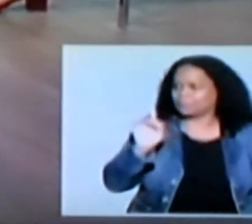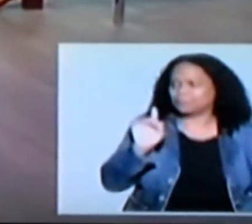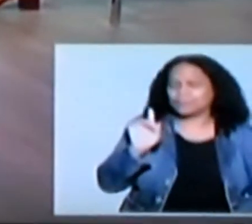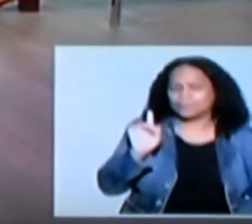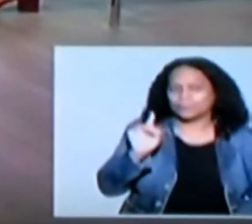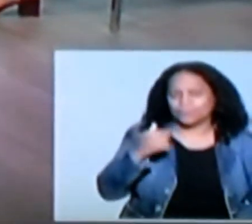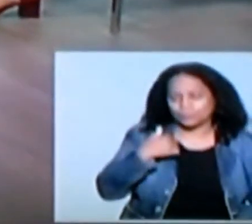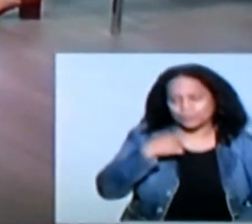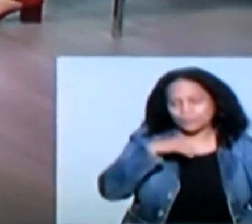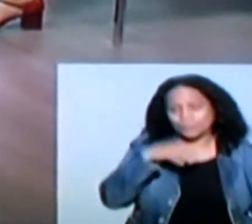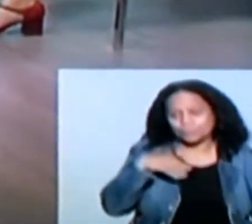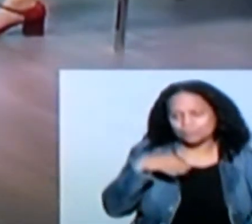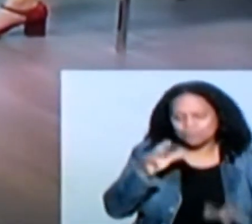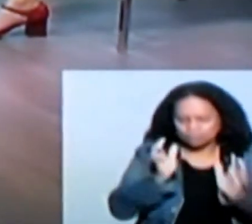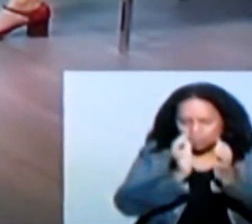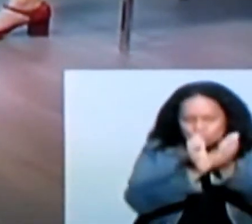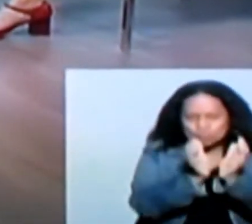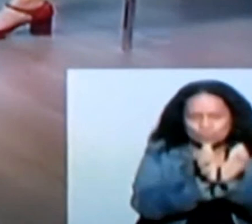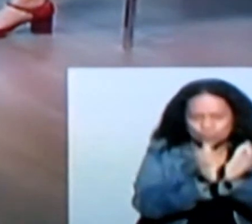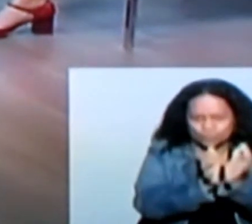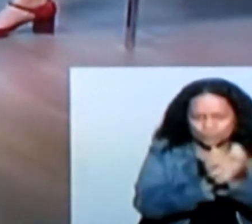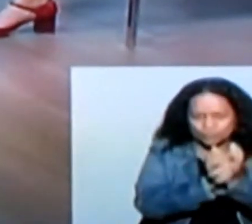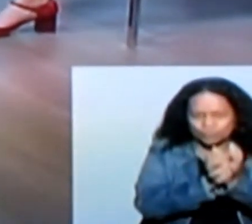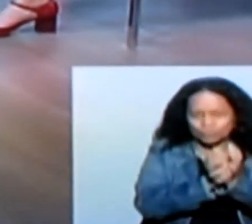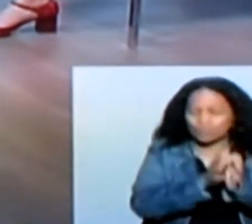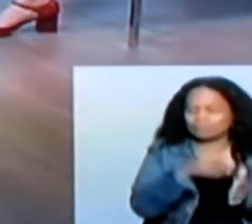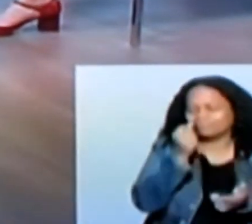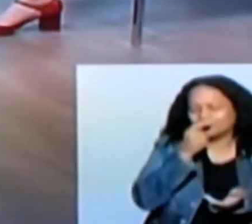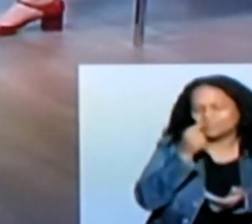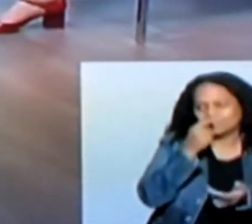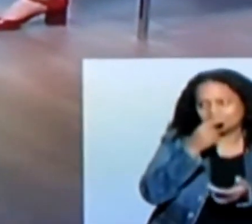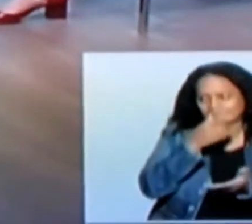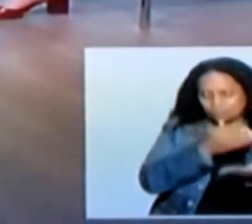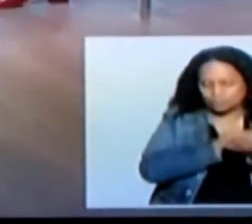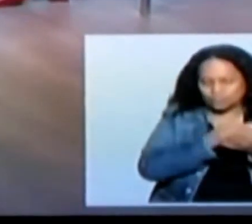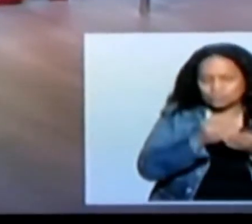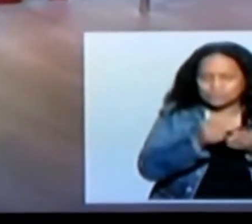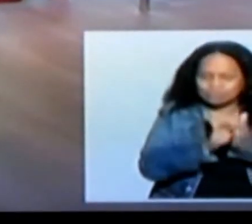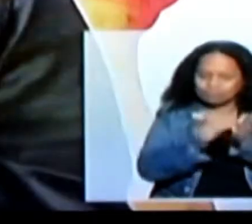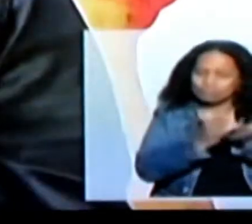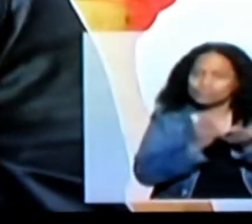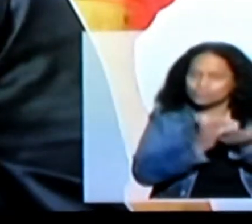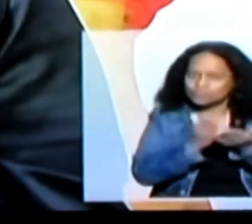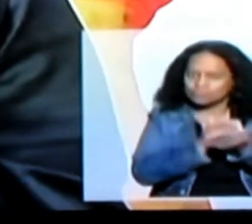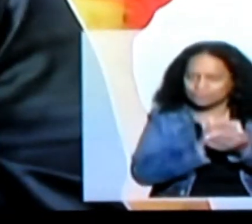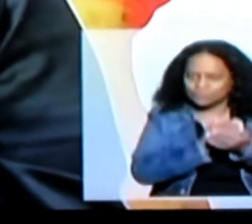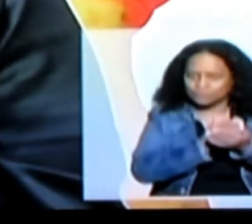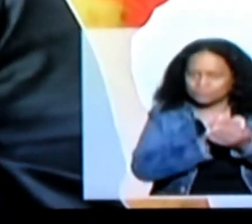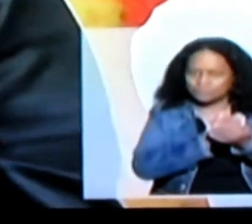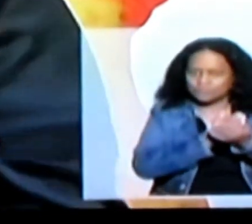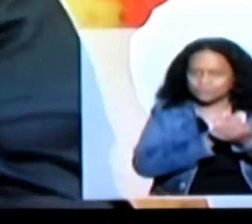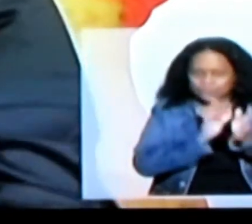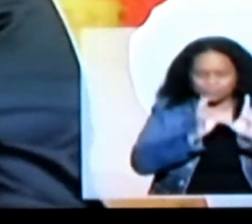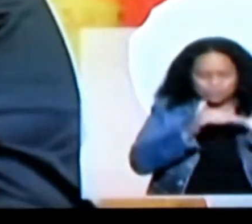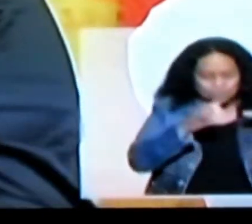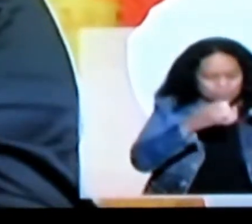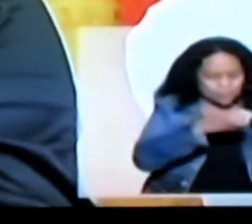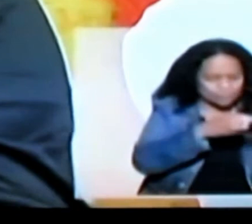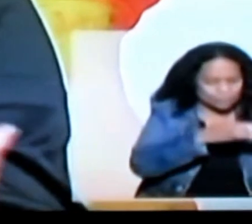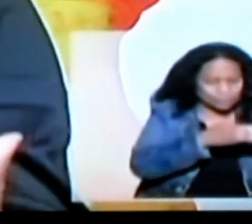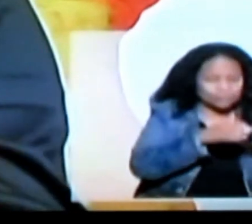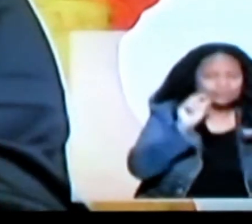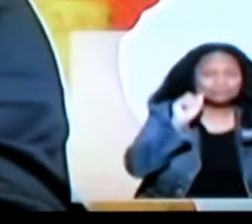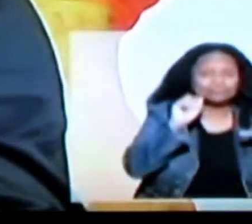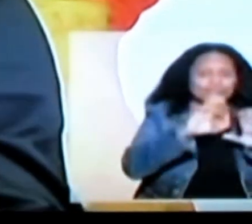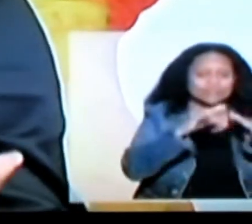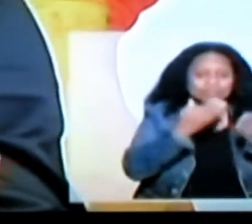Bem jovem. O meu é mais... Não, na verdade eu tenho um público que... Foi tão engraçado, quando eu lancei o livro, eu fui para um